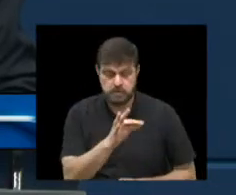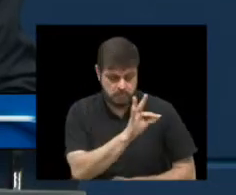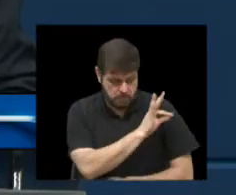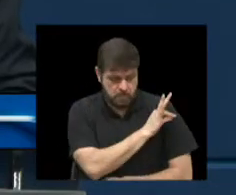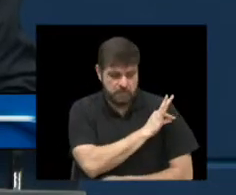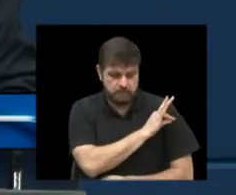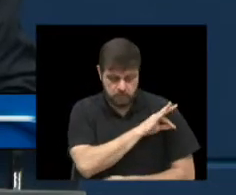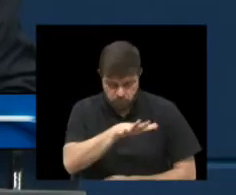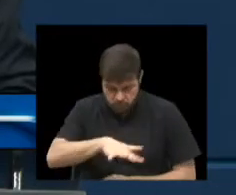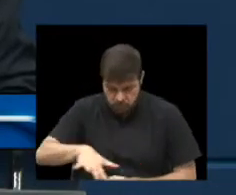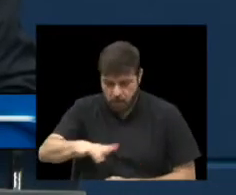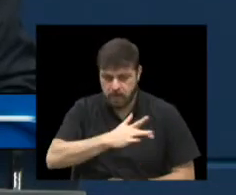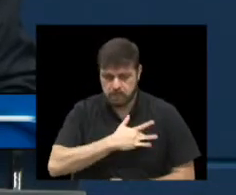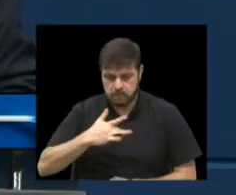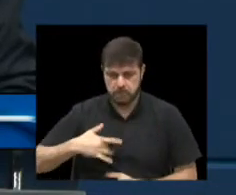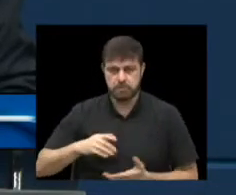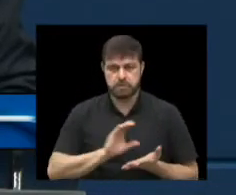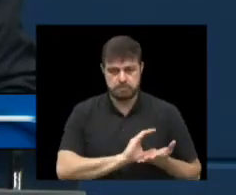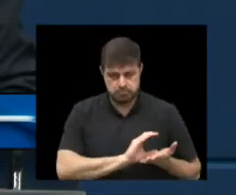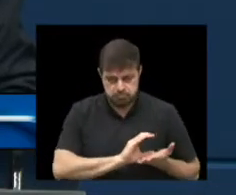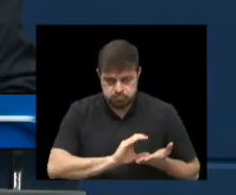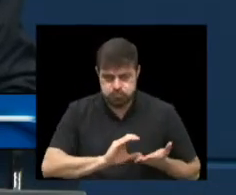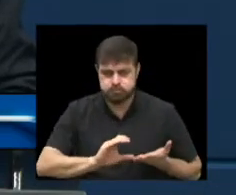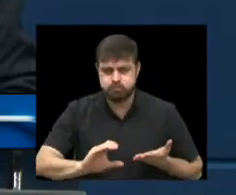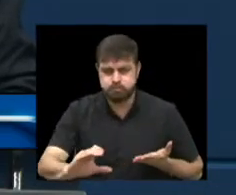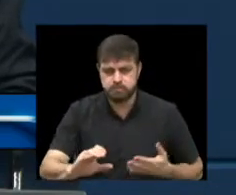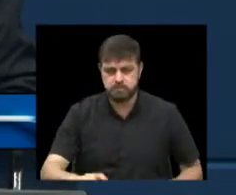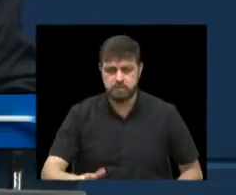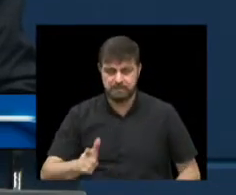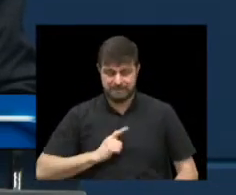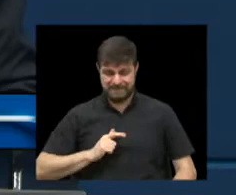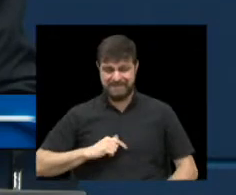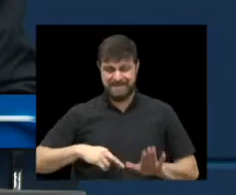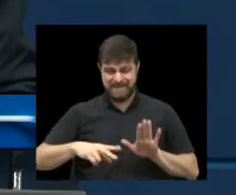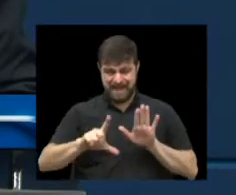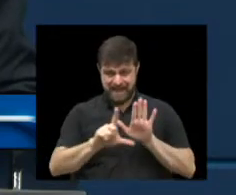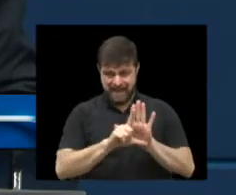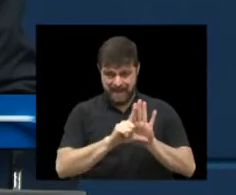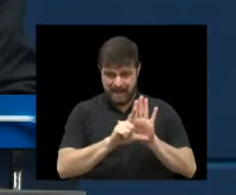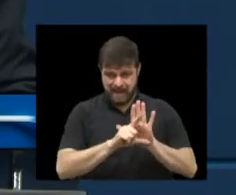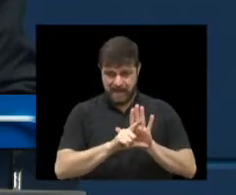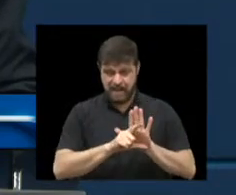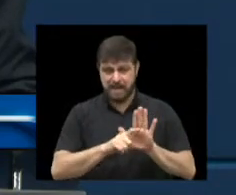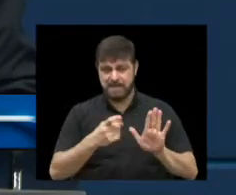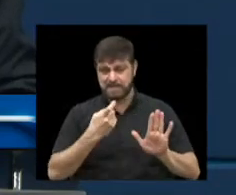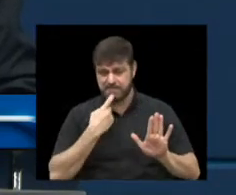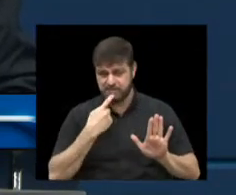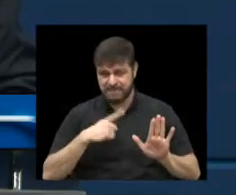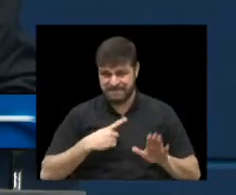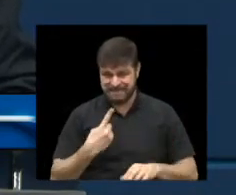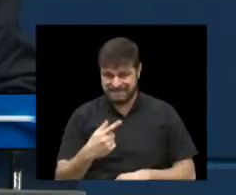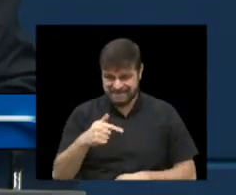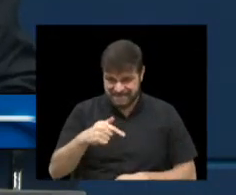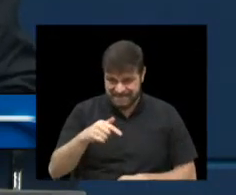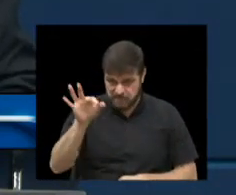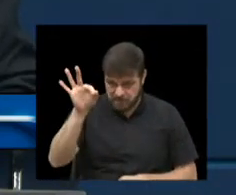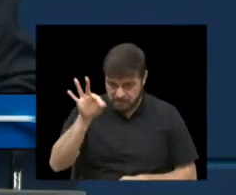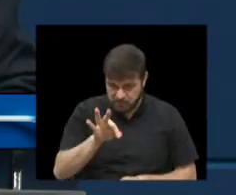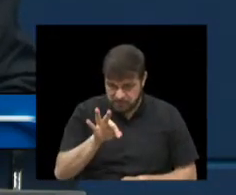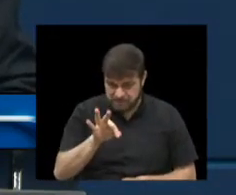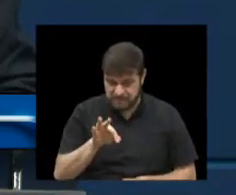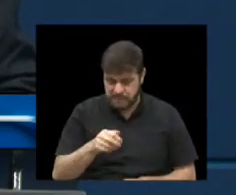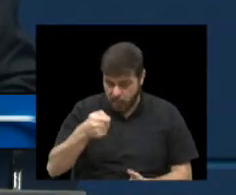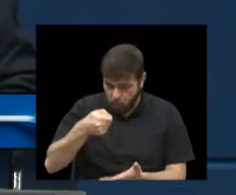na saúde. Conforme a lei orgânica, o município é obrigado a investir 17%.